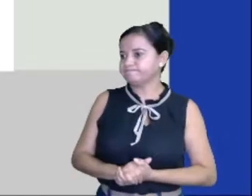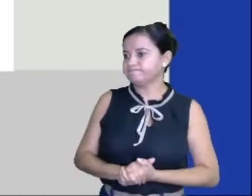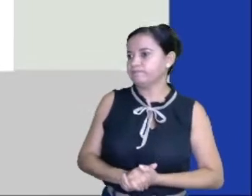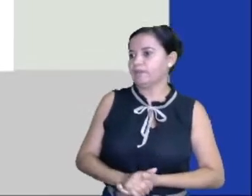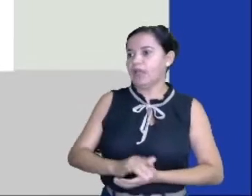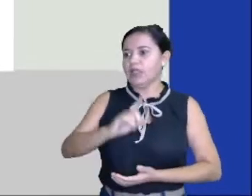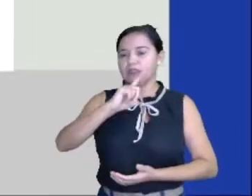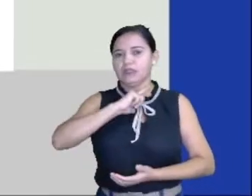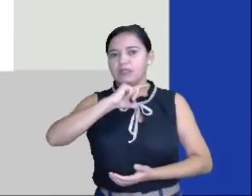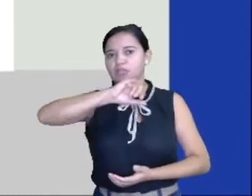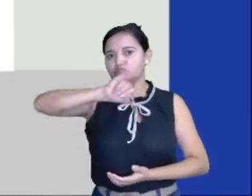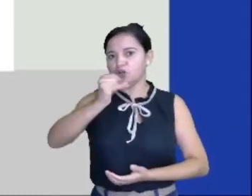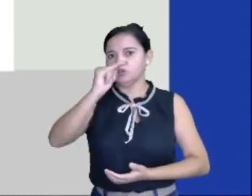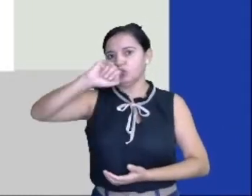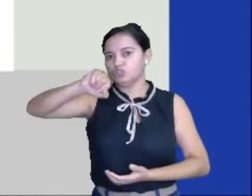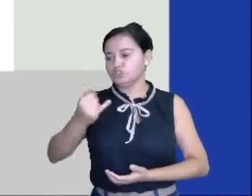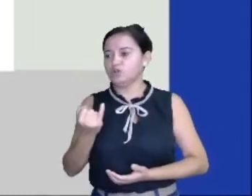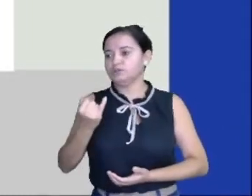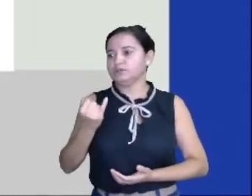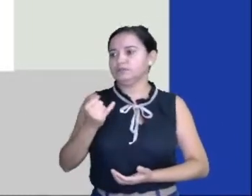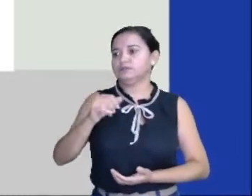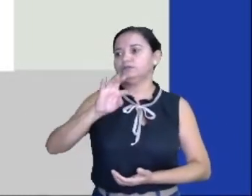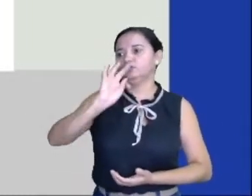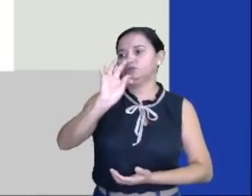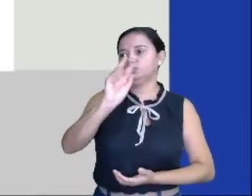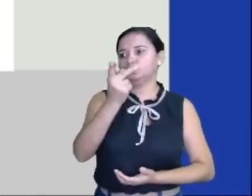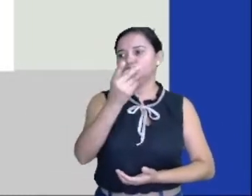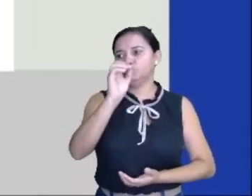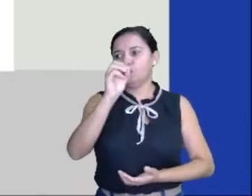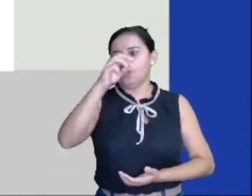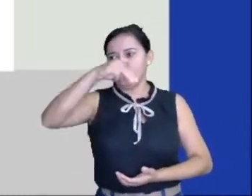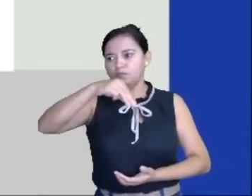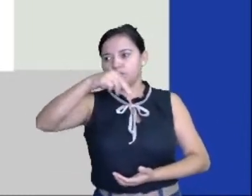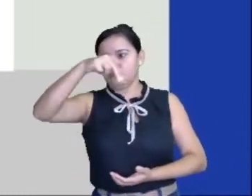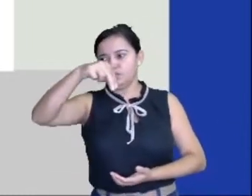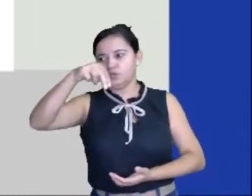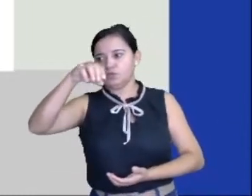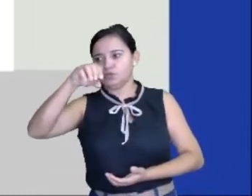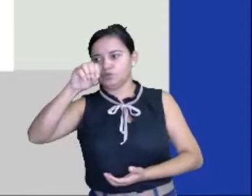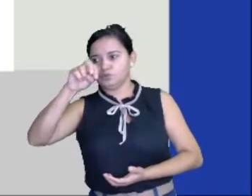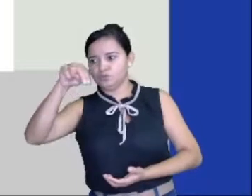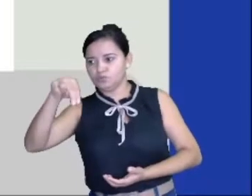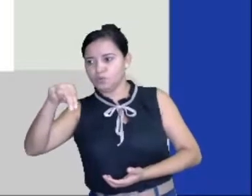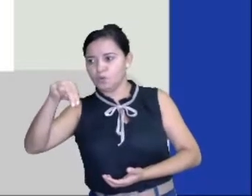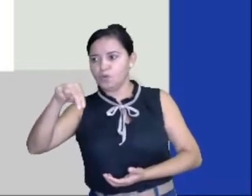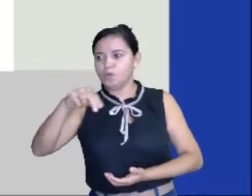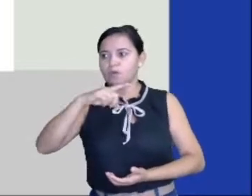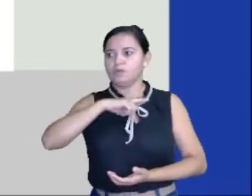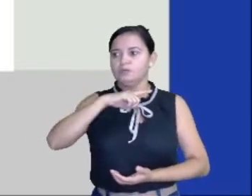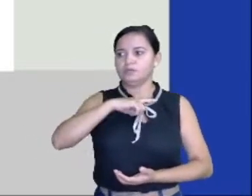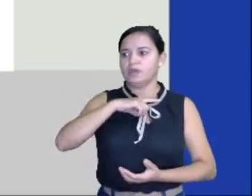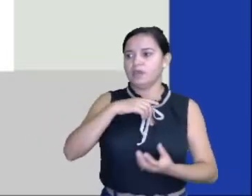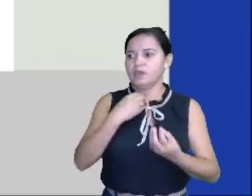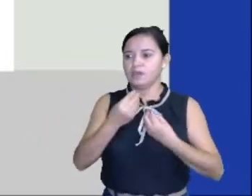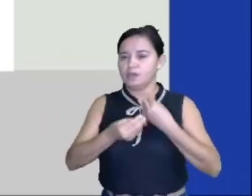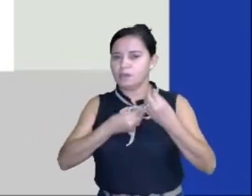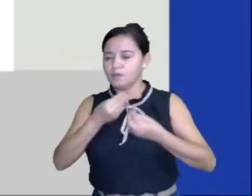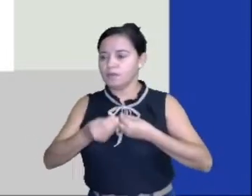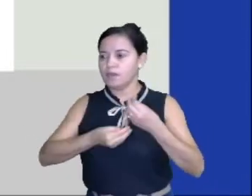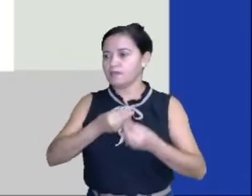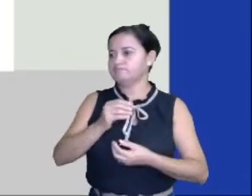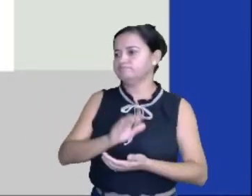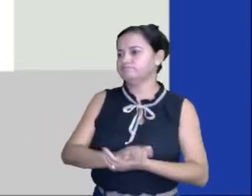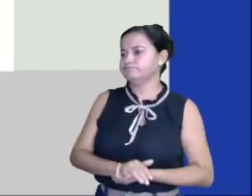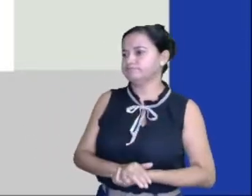Thomson, que é o chamado modelo de pudim de passa. Esse modelo do pudim de passa é interessante, ou de